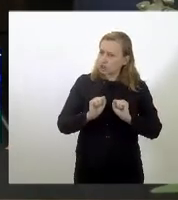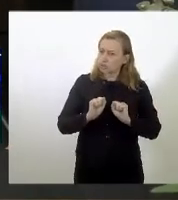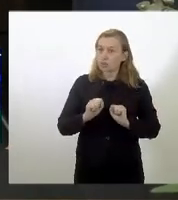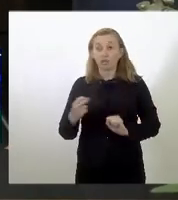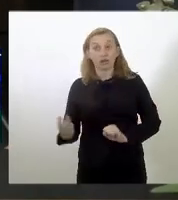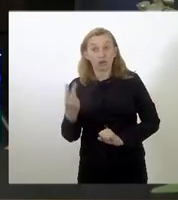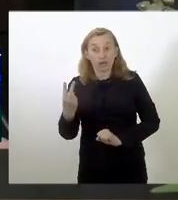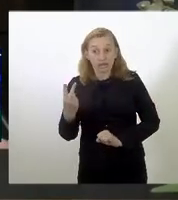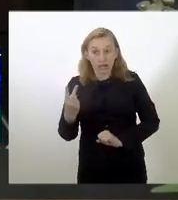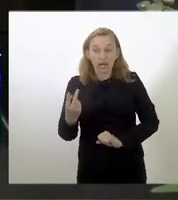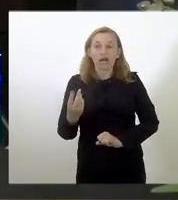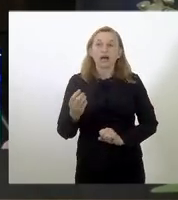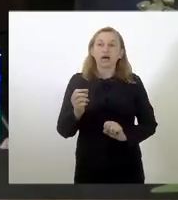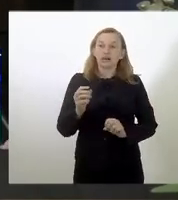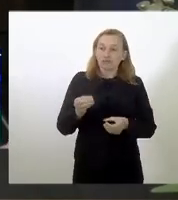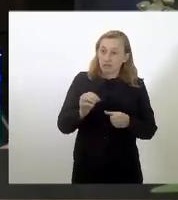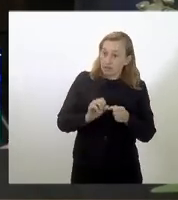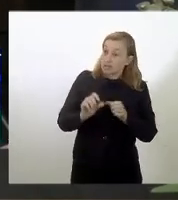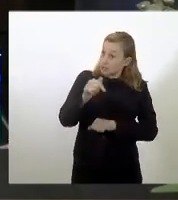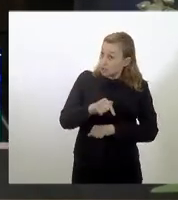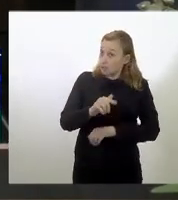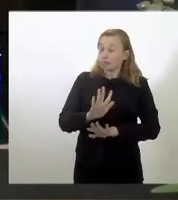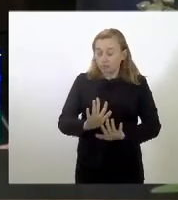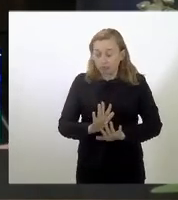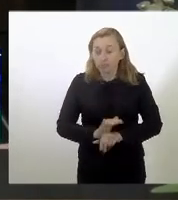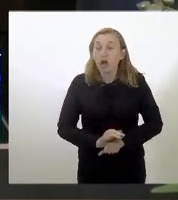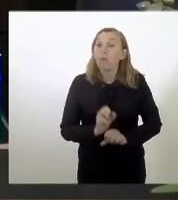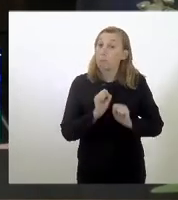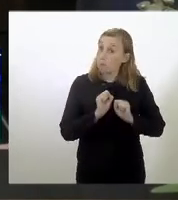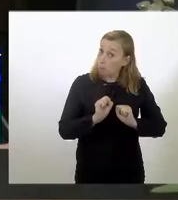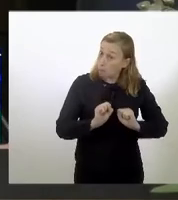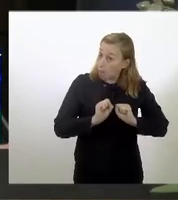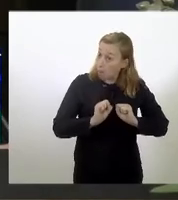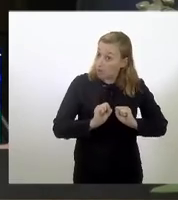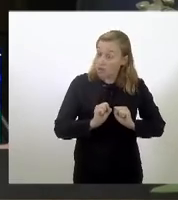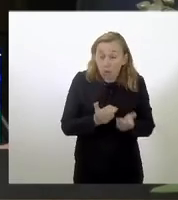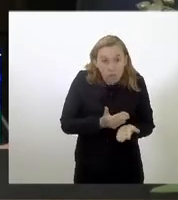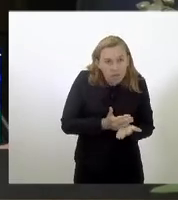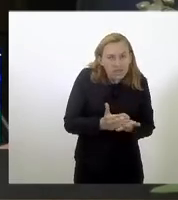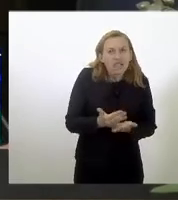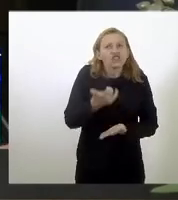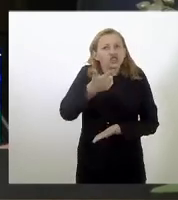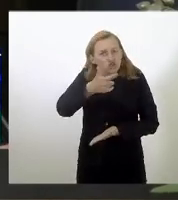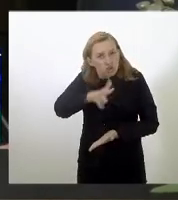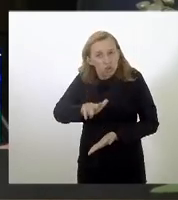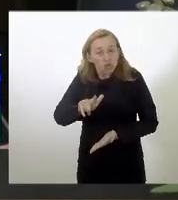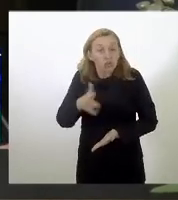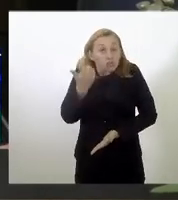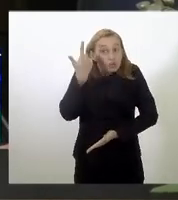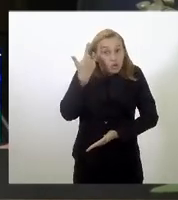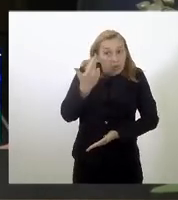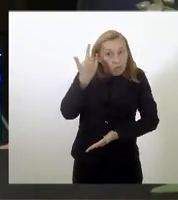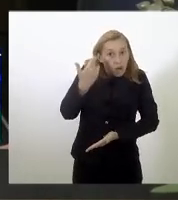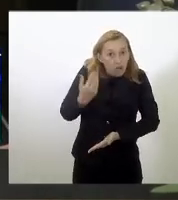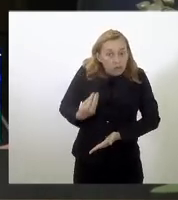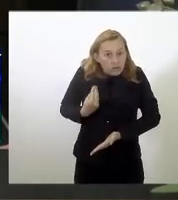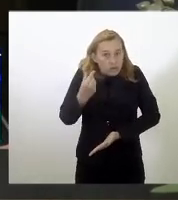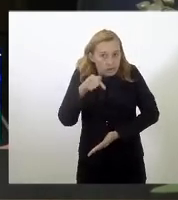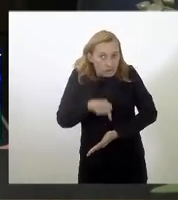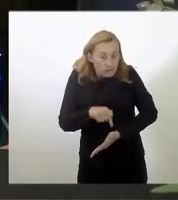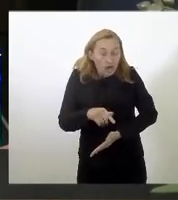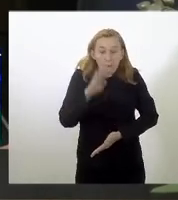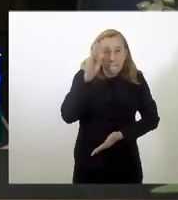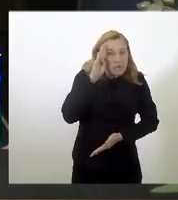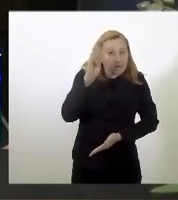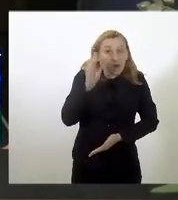a presença, vamos fazê-lo aqui, para que a gente possa começar novamente a nossa rotina. Então, fundamental é que a